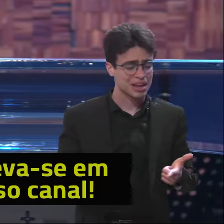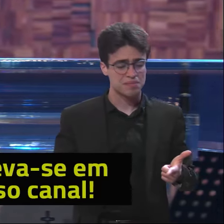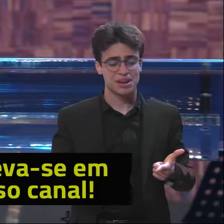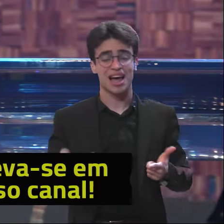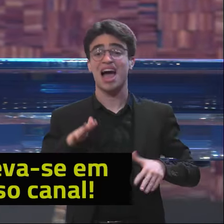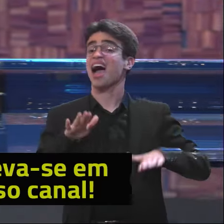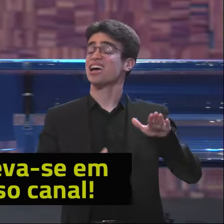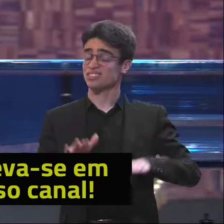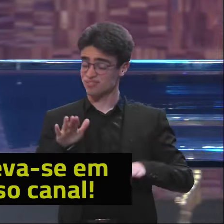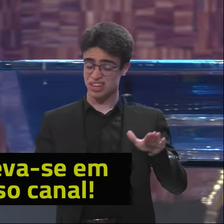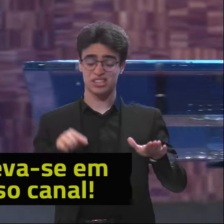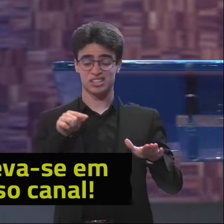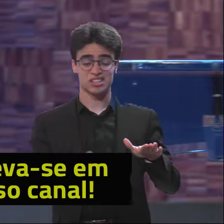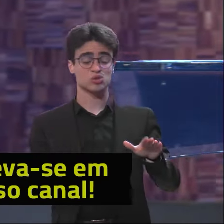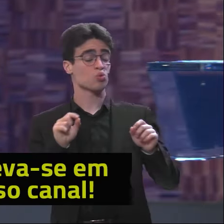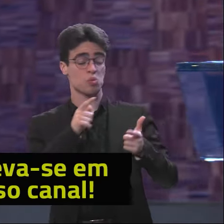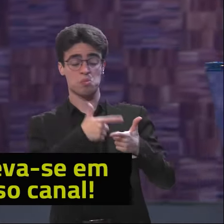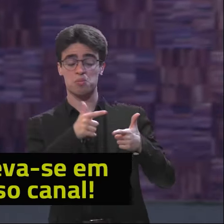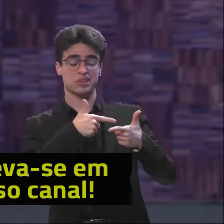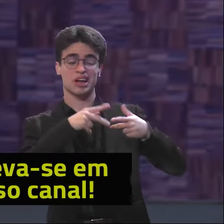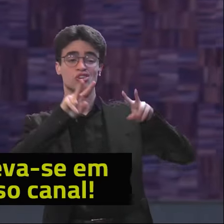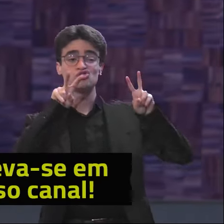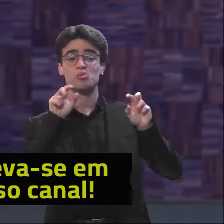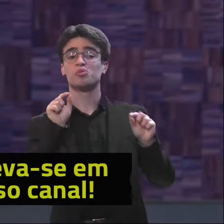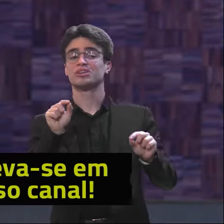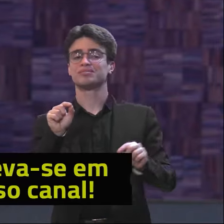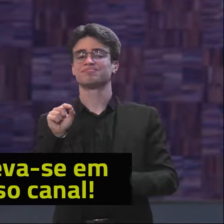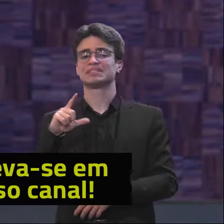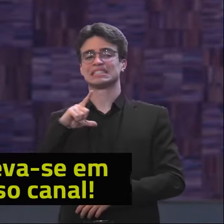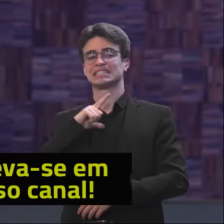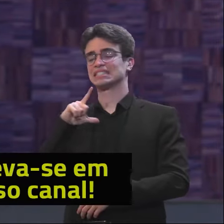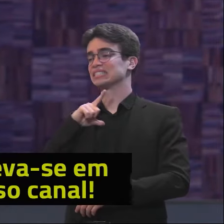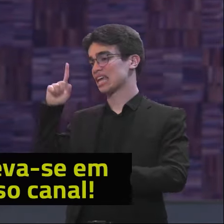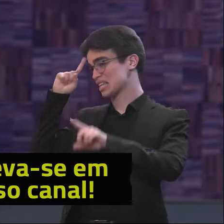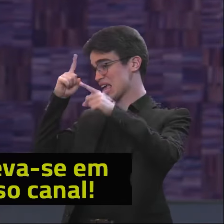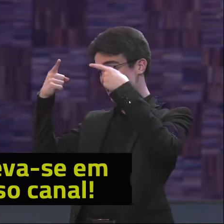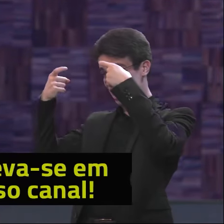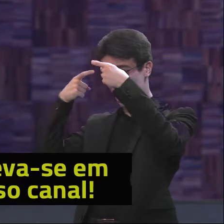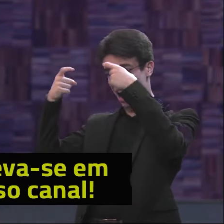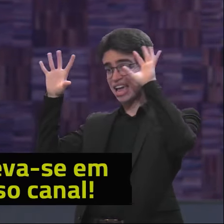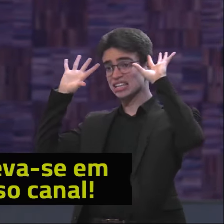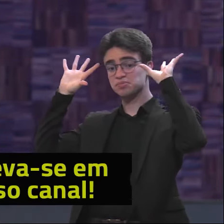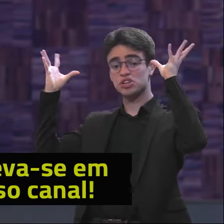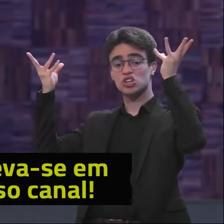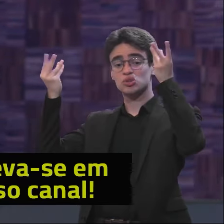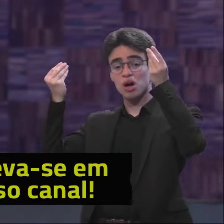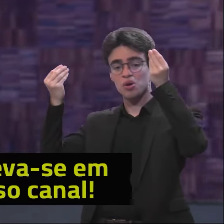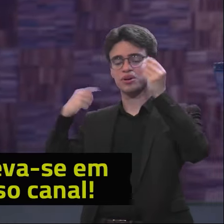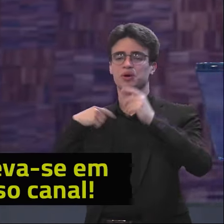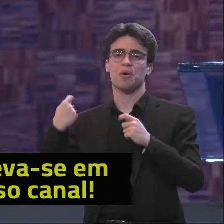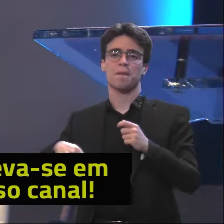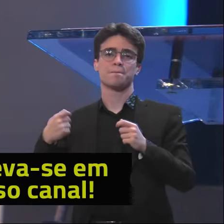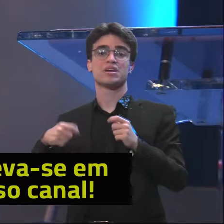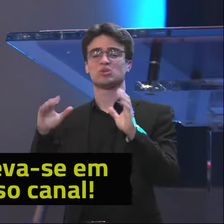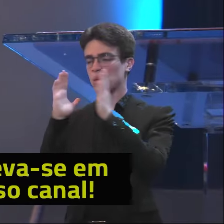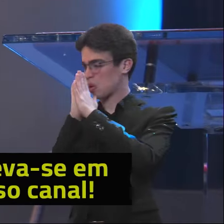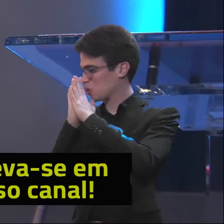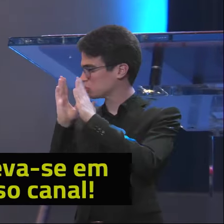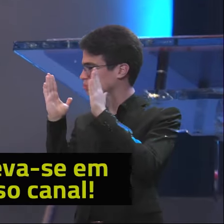com guerras que precisamos vencer no Espírito.